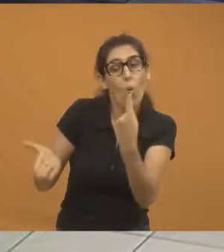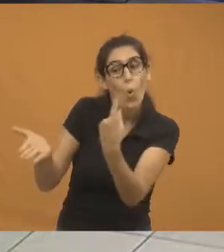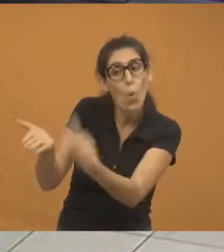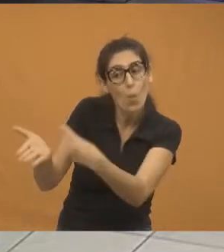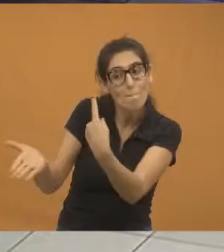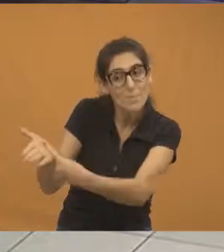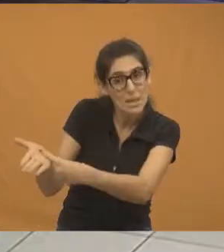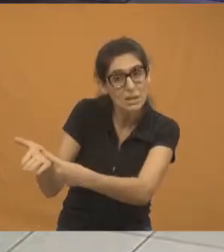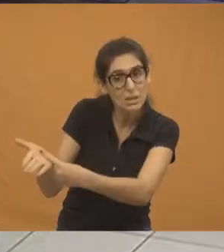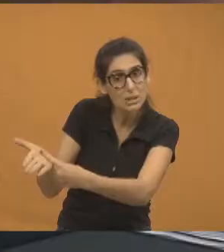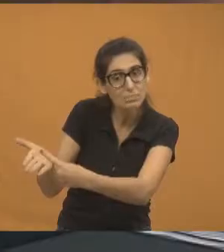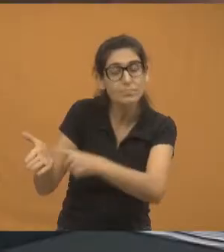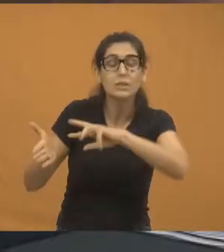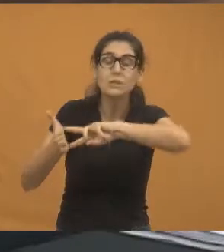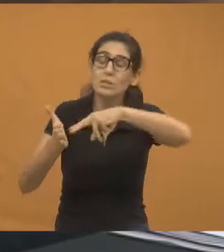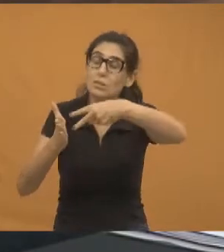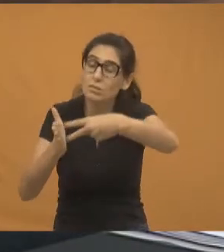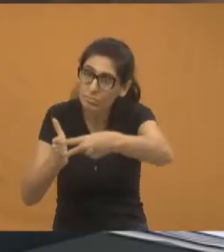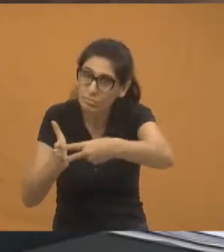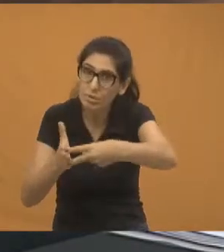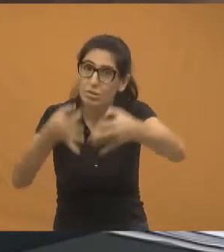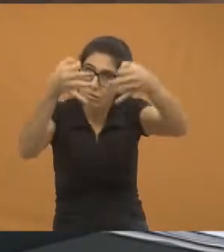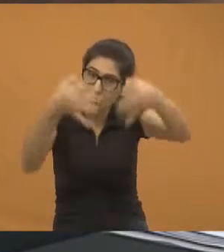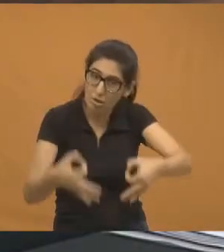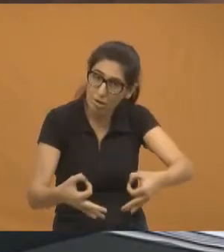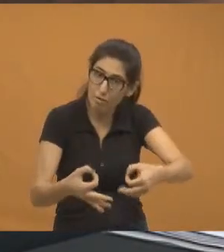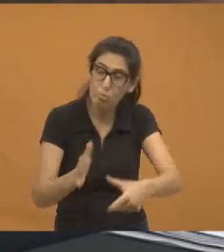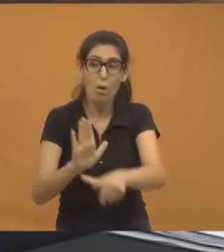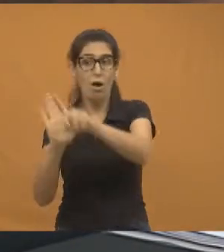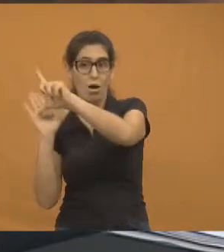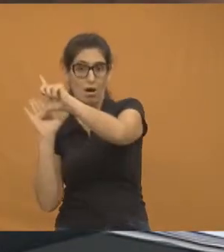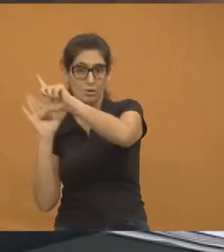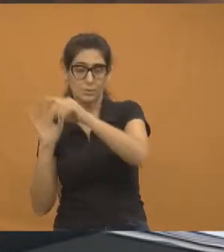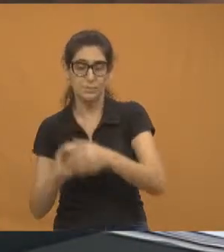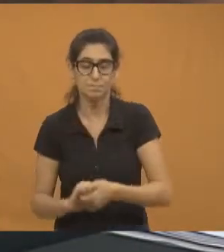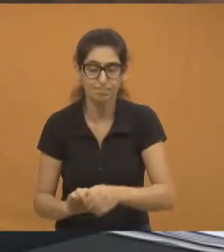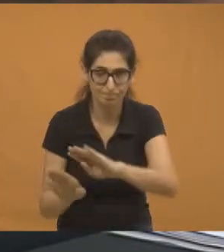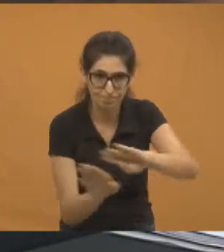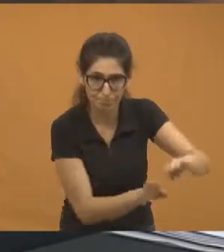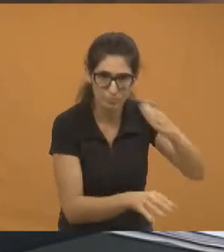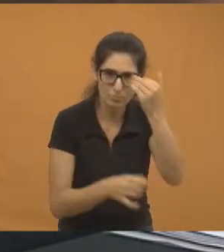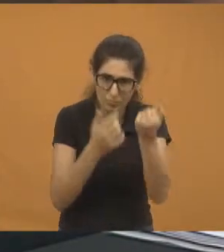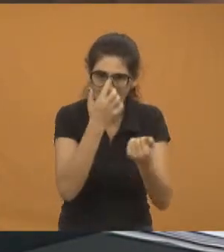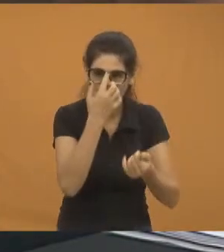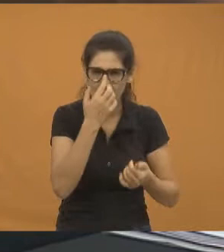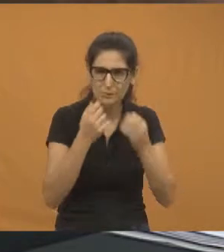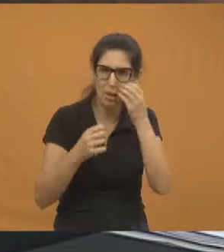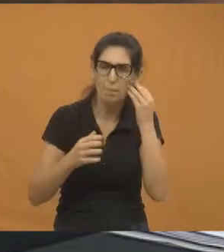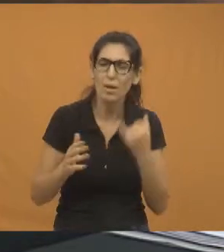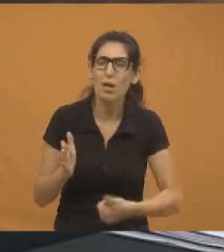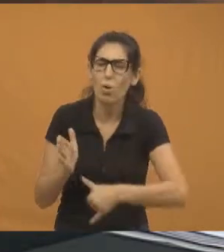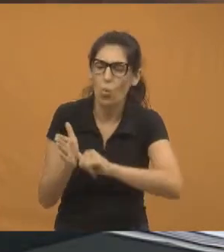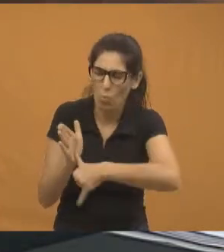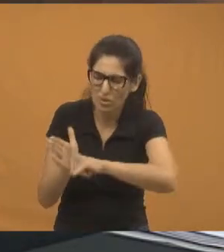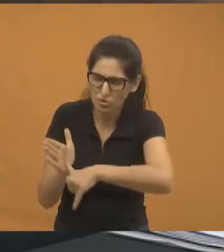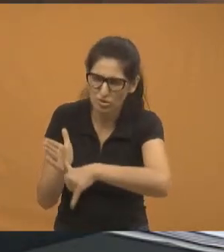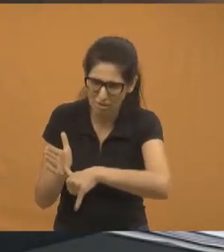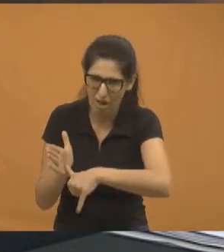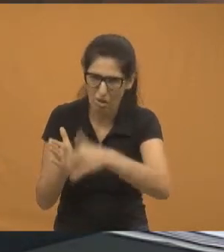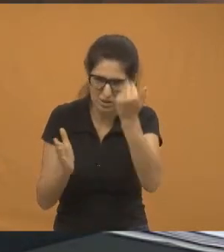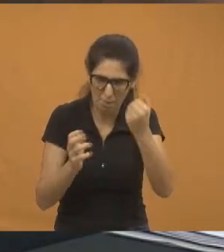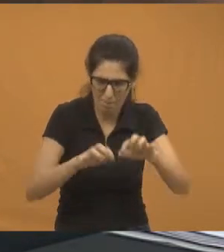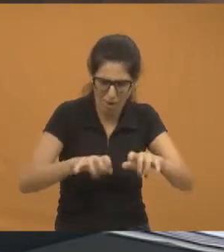quem é contratado foi o dinheiro público e também de quem edita o edital tem que ser bem claro por isso que eu volto a falar